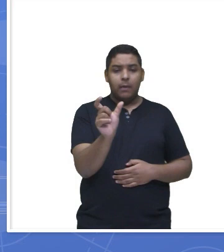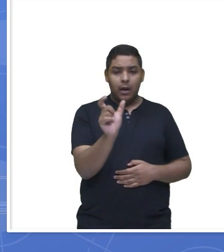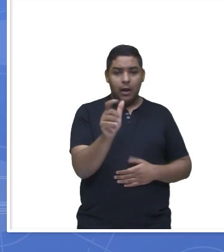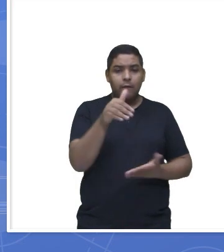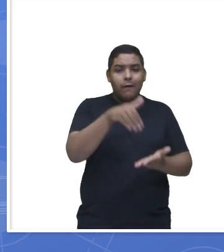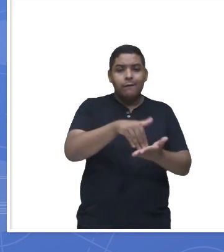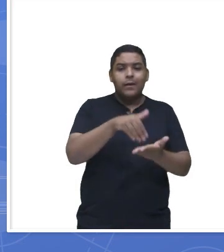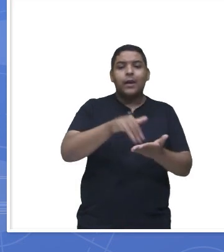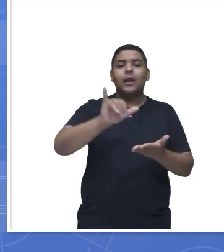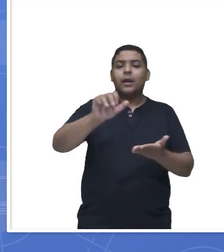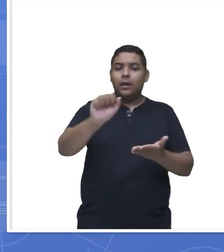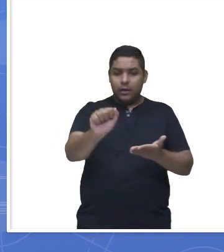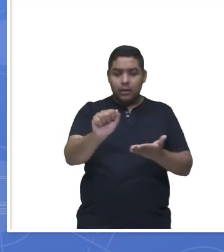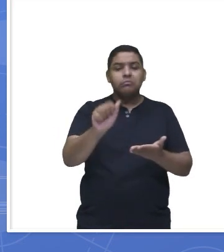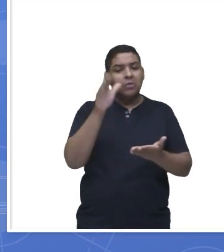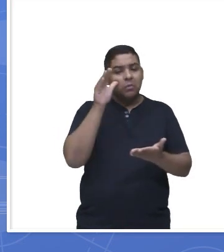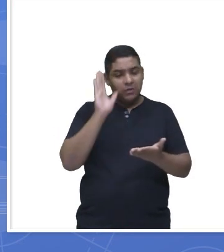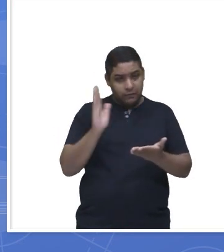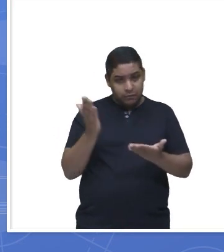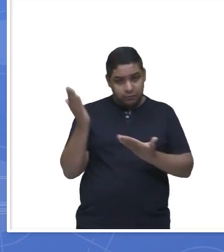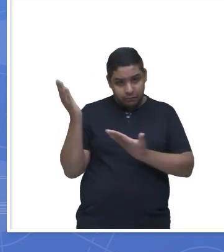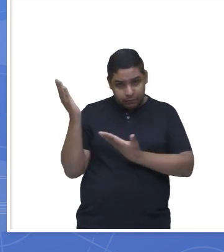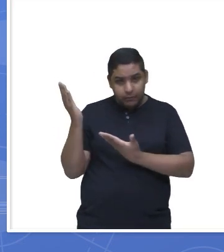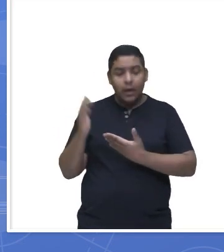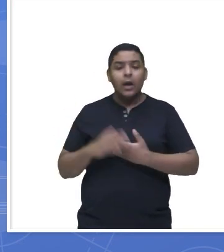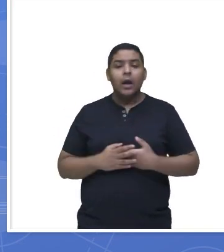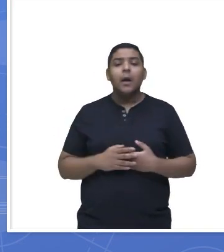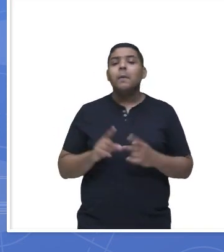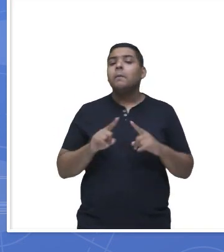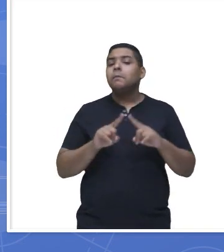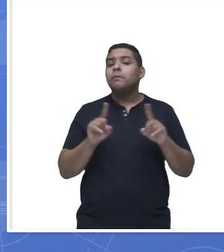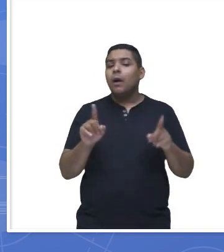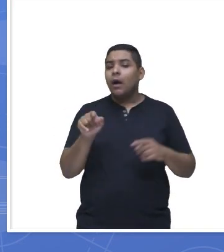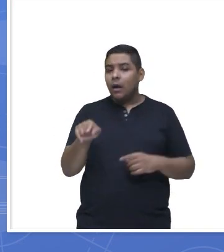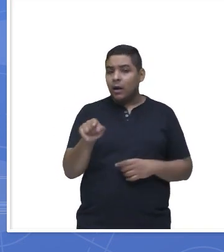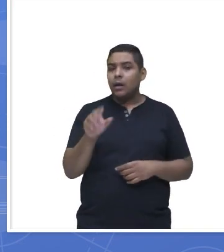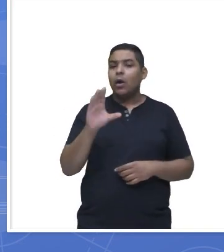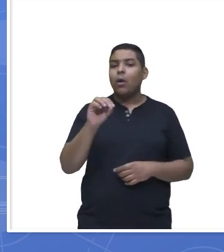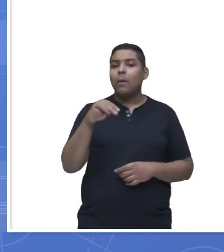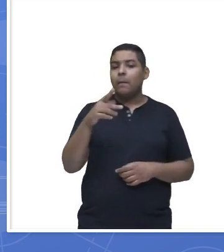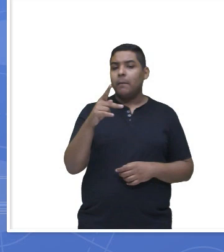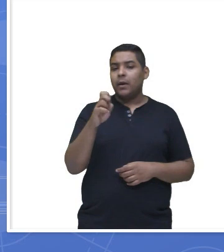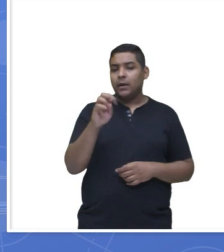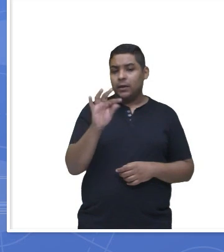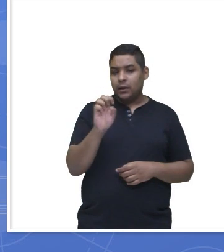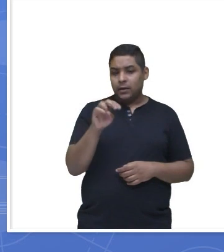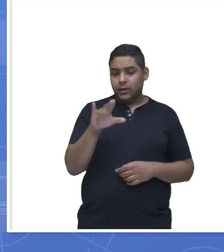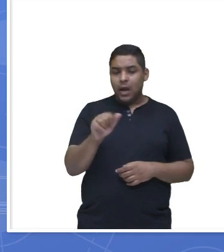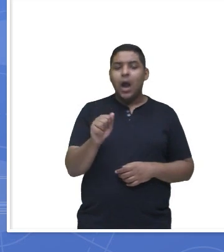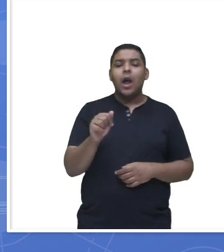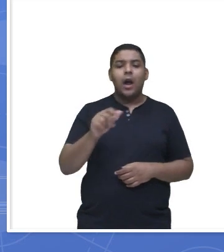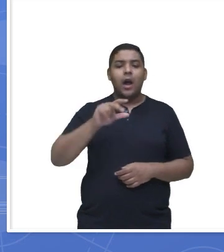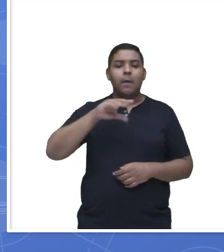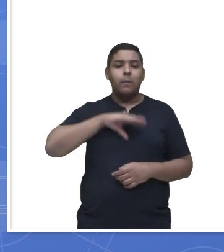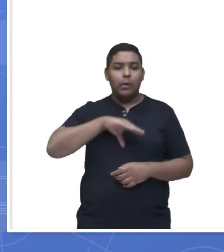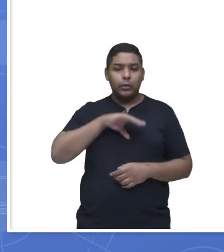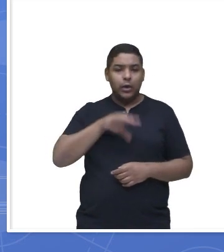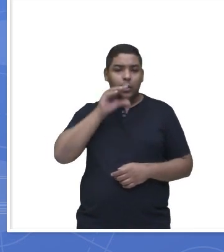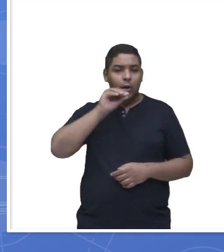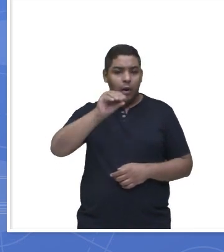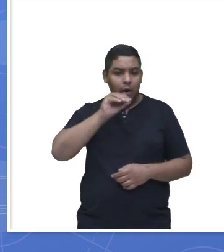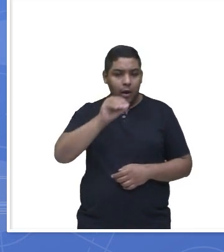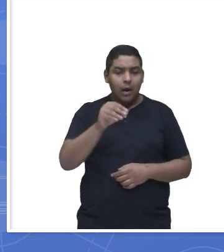podem observar, só que competência tem a mesma pronunciação da língua portuguesa. Já burocracia, não. A